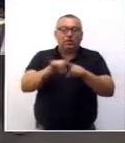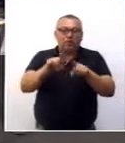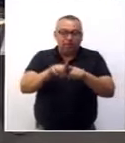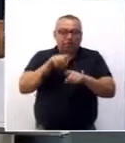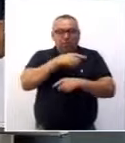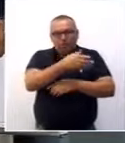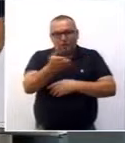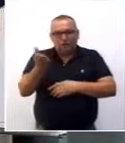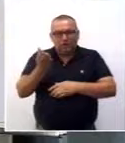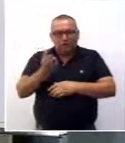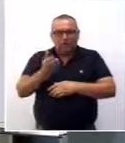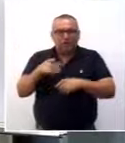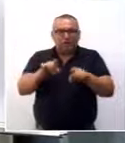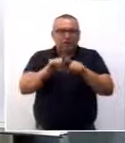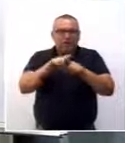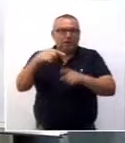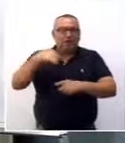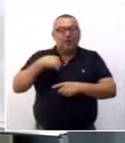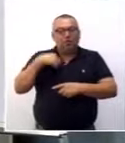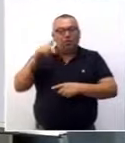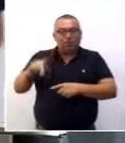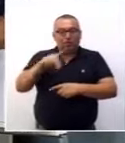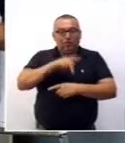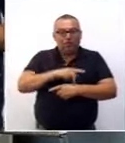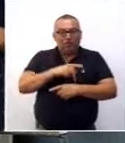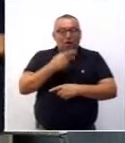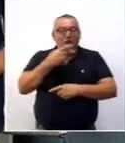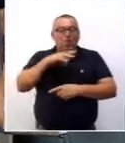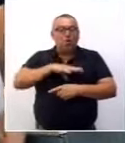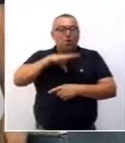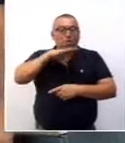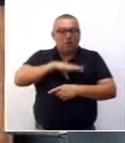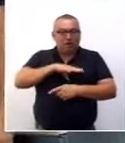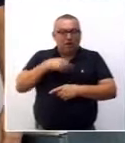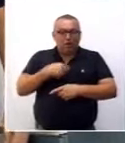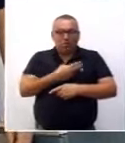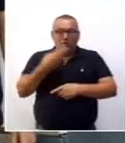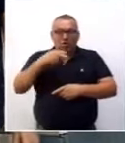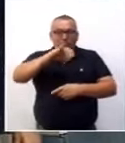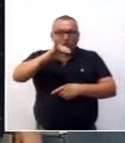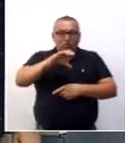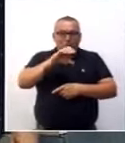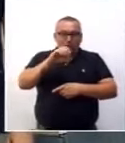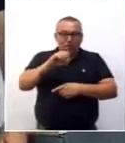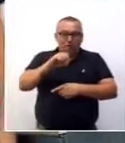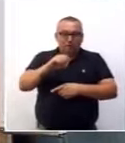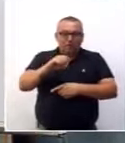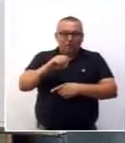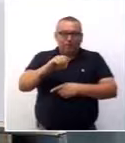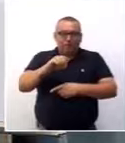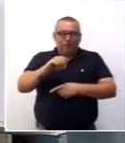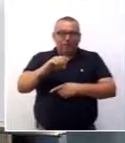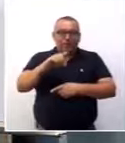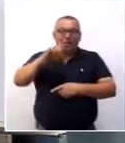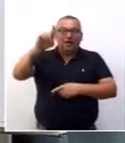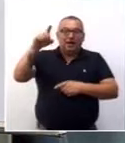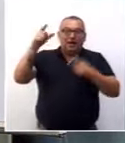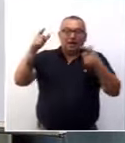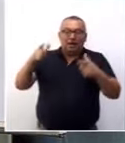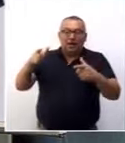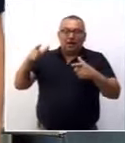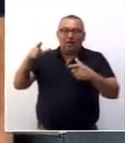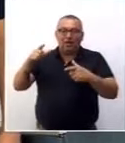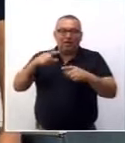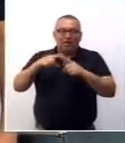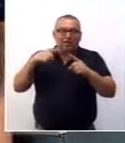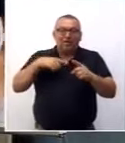de vocês. E eu sou professor de língua portuguesa. Meu nome é João. Venho lá de onde se mira